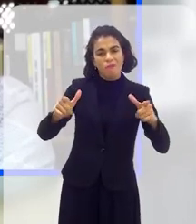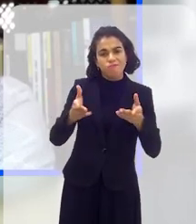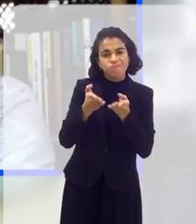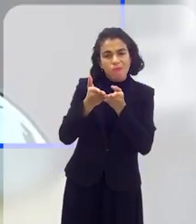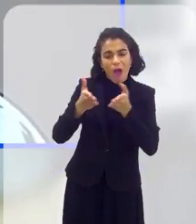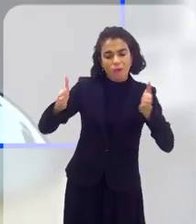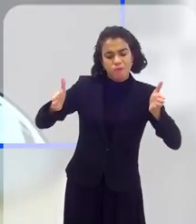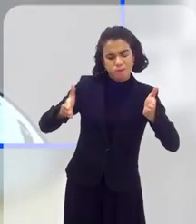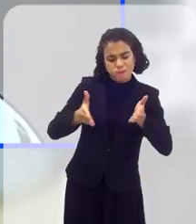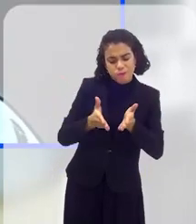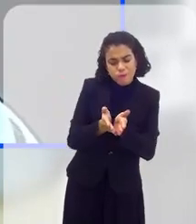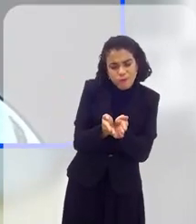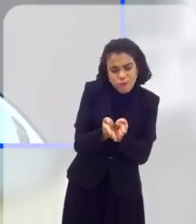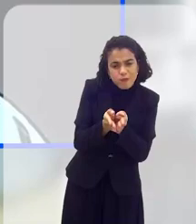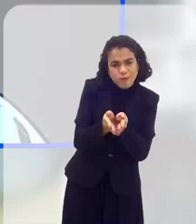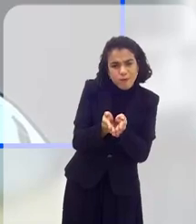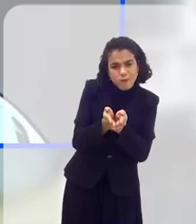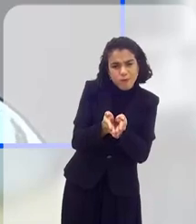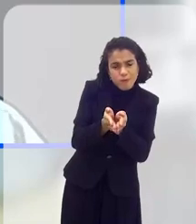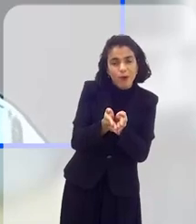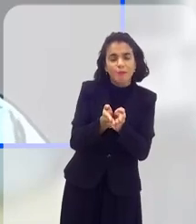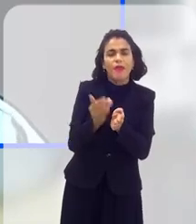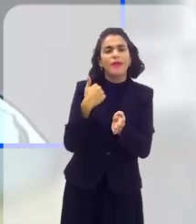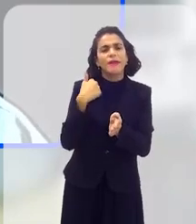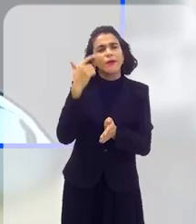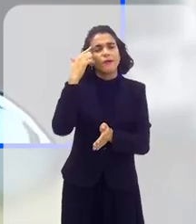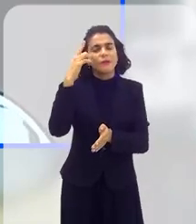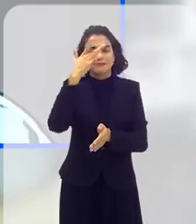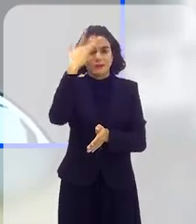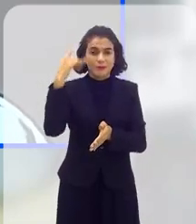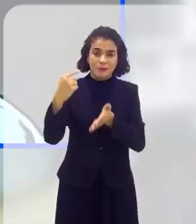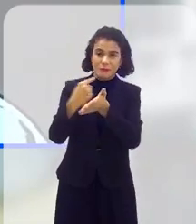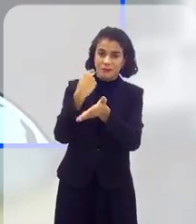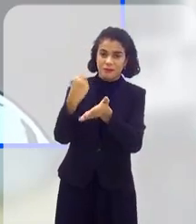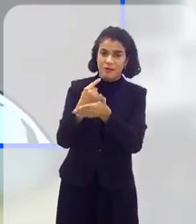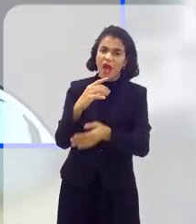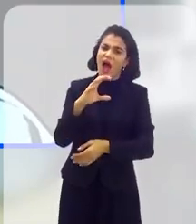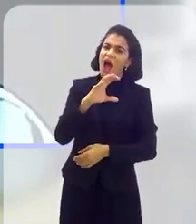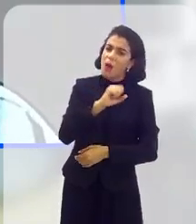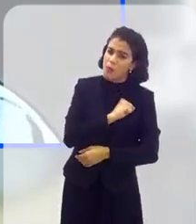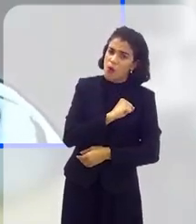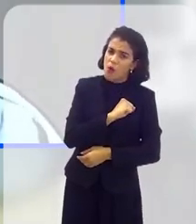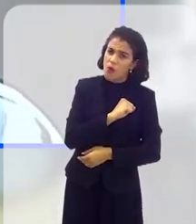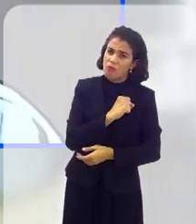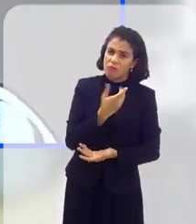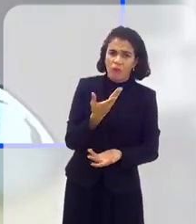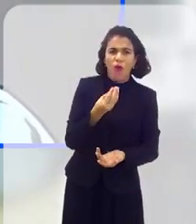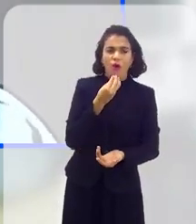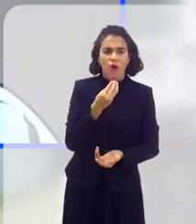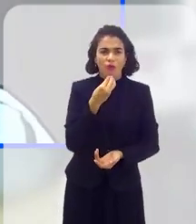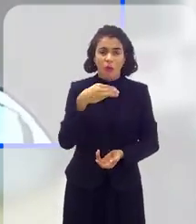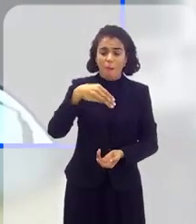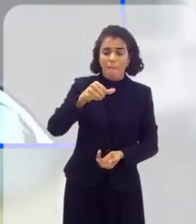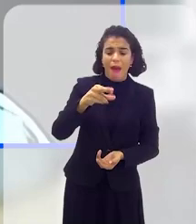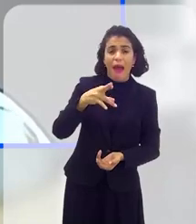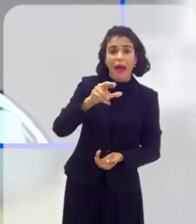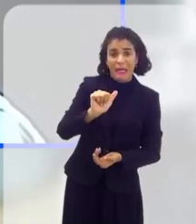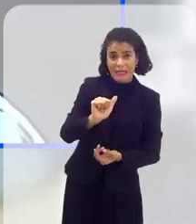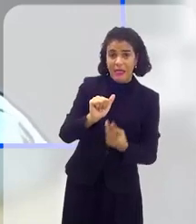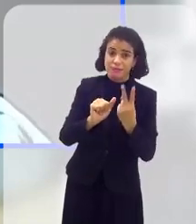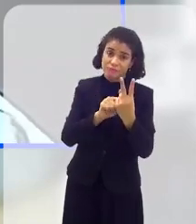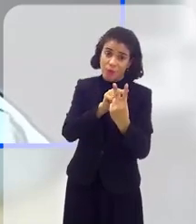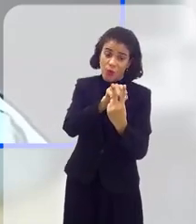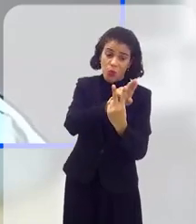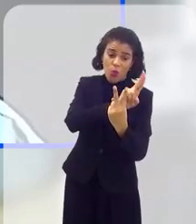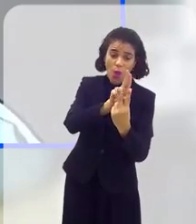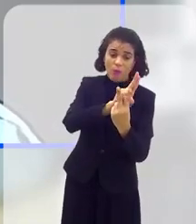menores. E uma coisa que sempre me perguntam no nome Amores, é óbvio, Marias são as